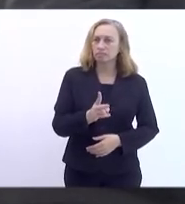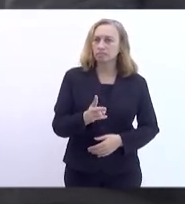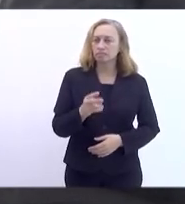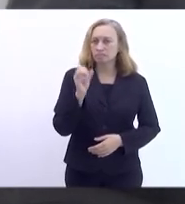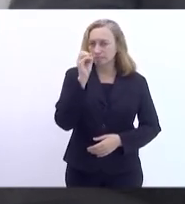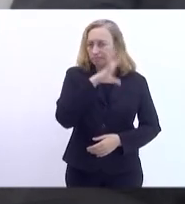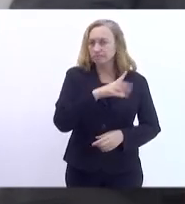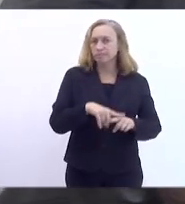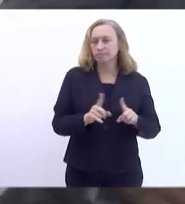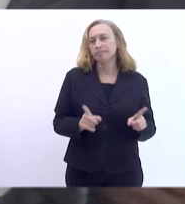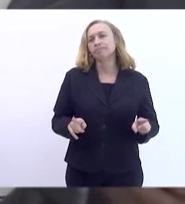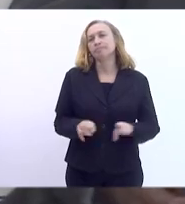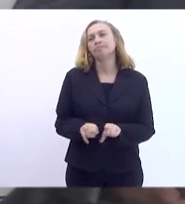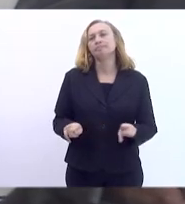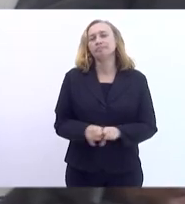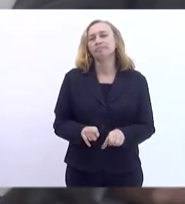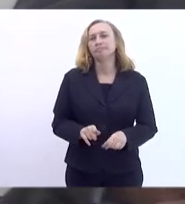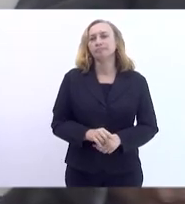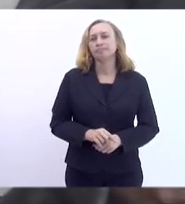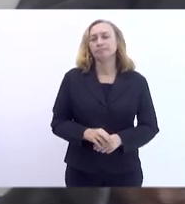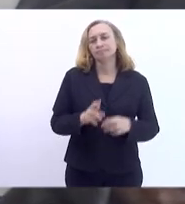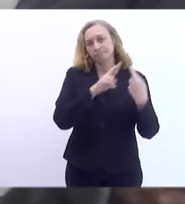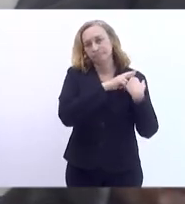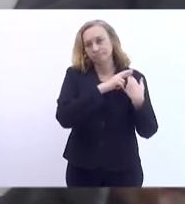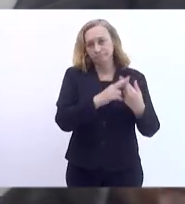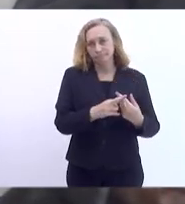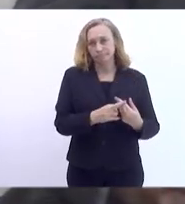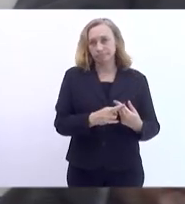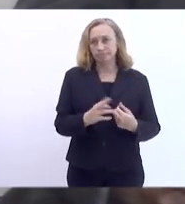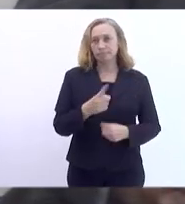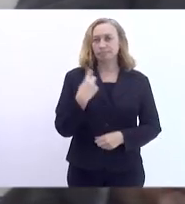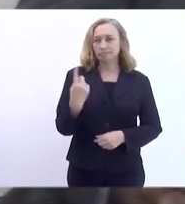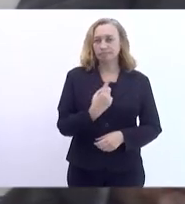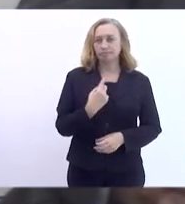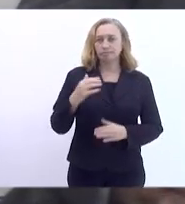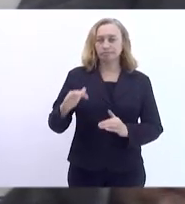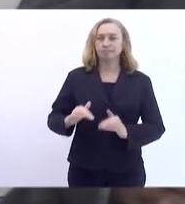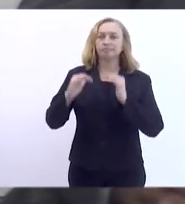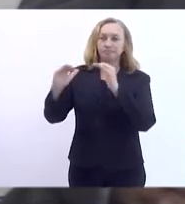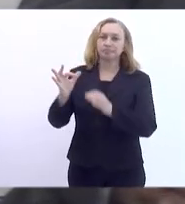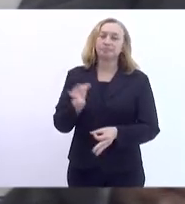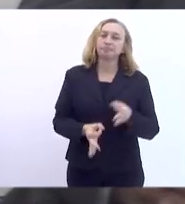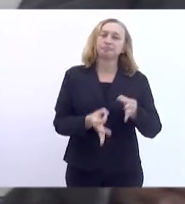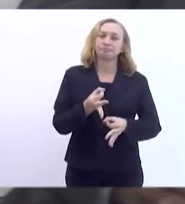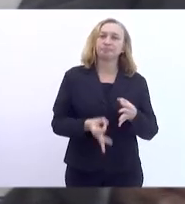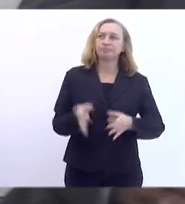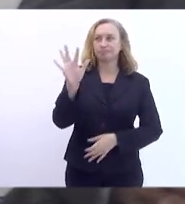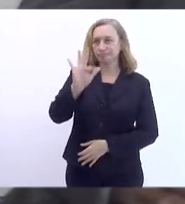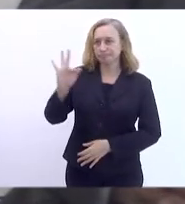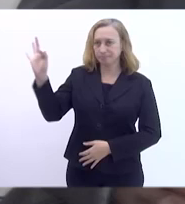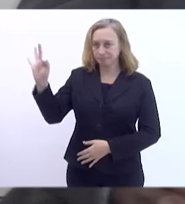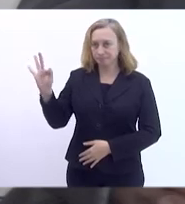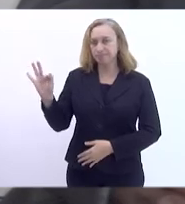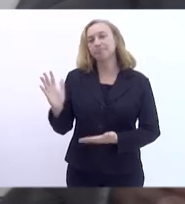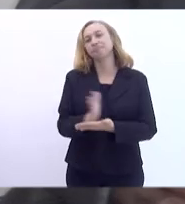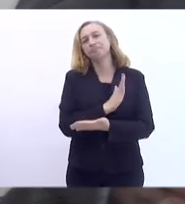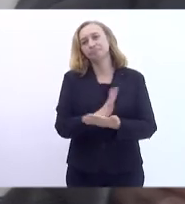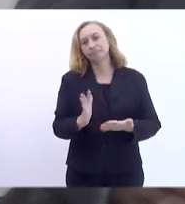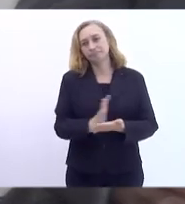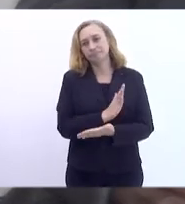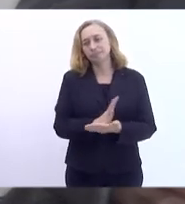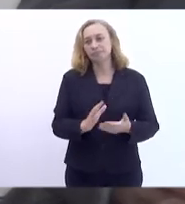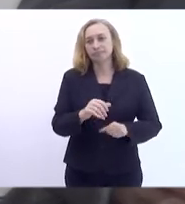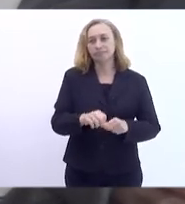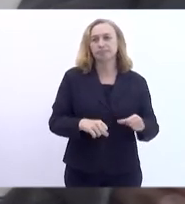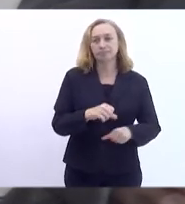muito é de responsabilidade dos nossos tribunais superiores do Supremo Tribunal Federal que muitas vezes